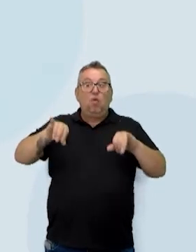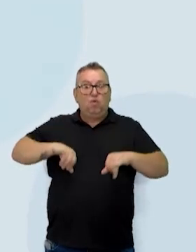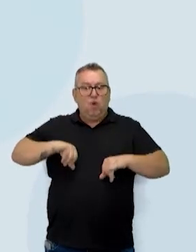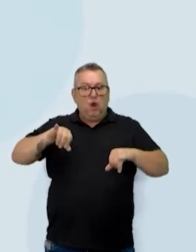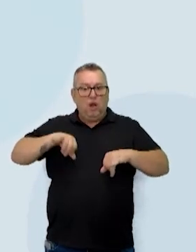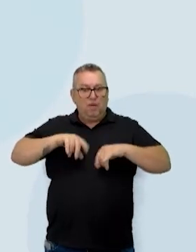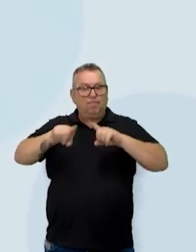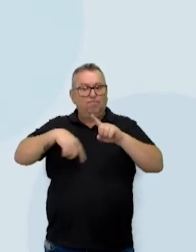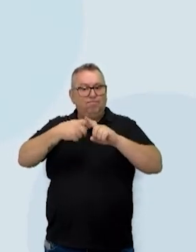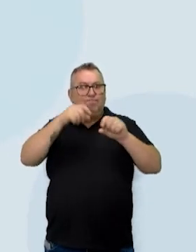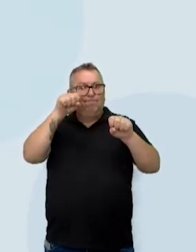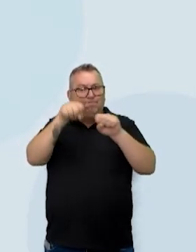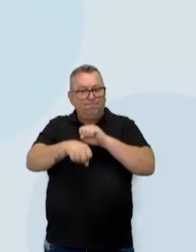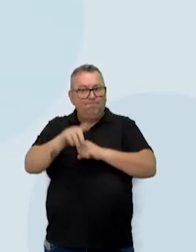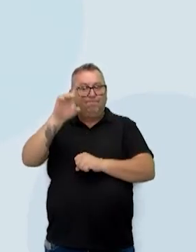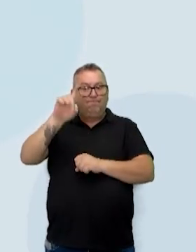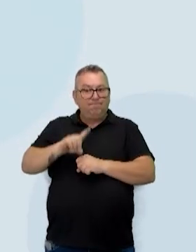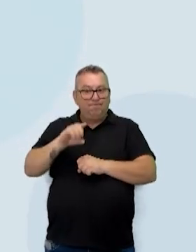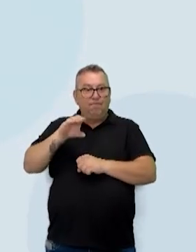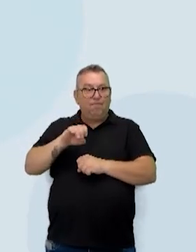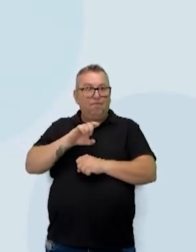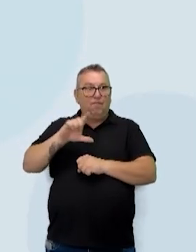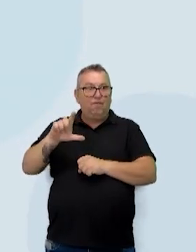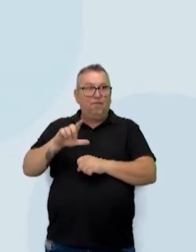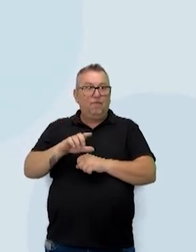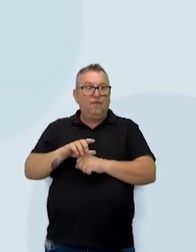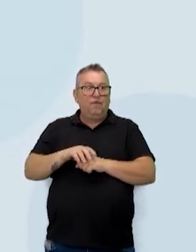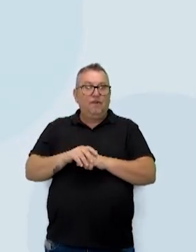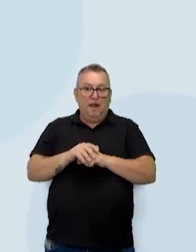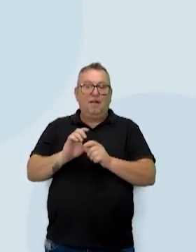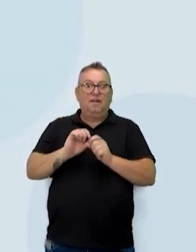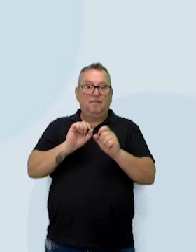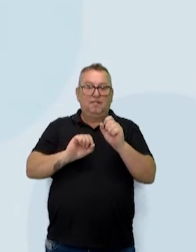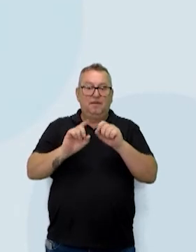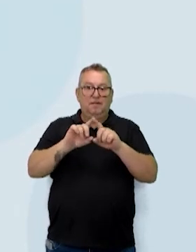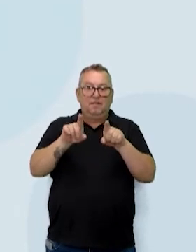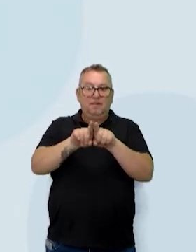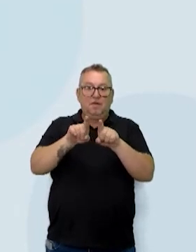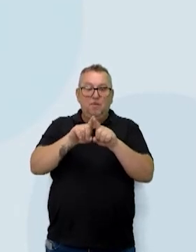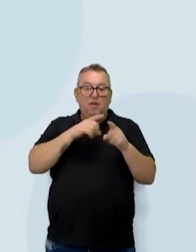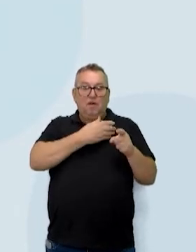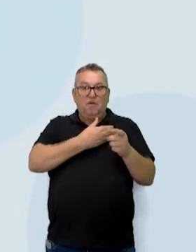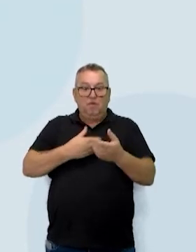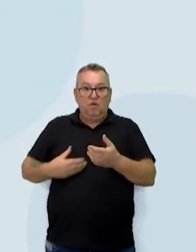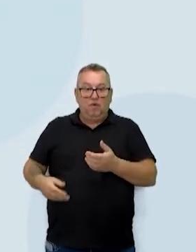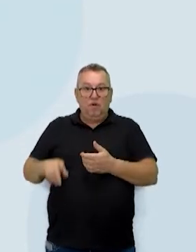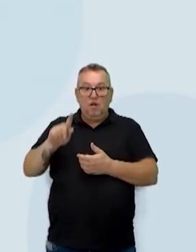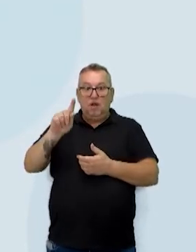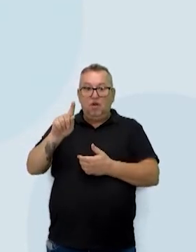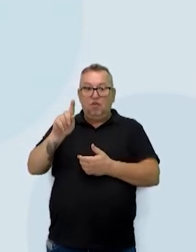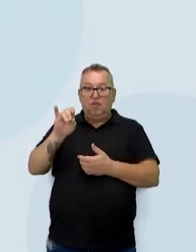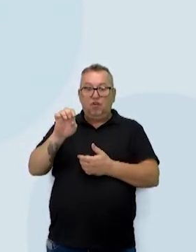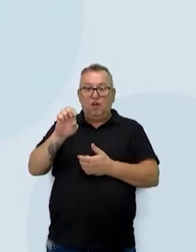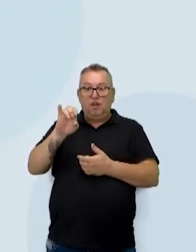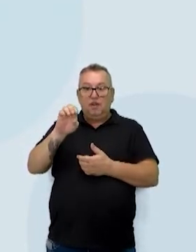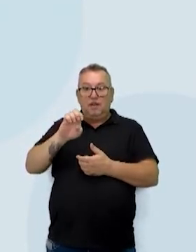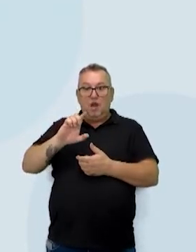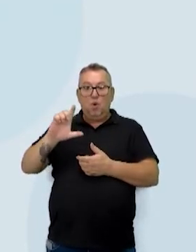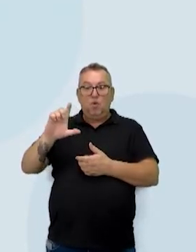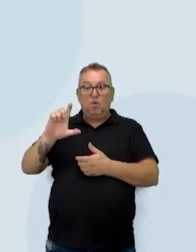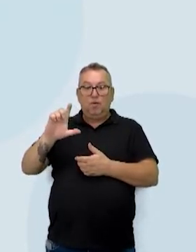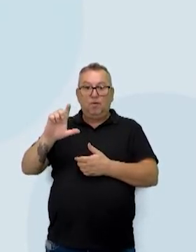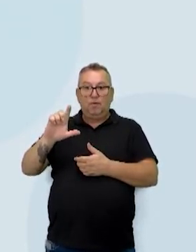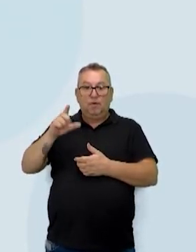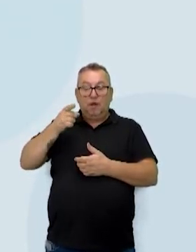maiores violações de direitos civis. Entretanto, durante o governo Geisel, que é o